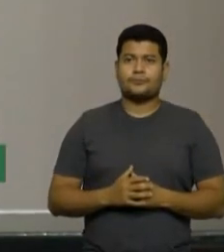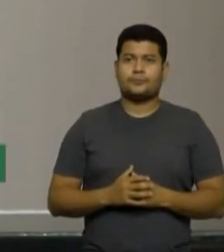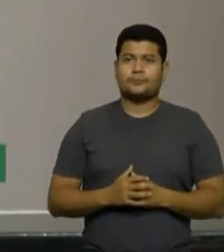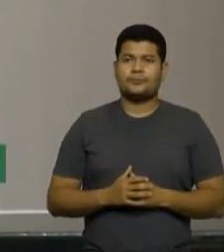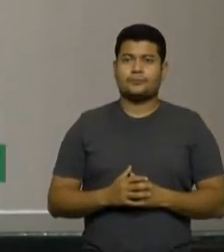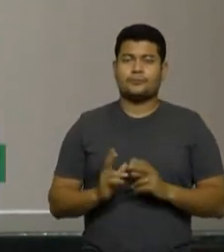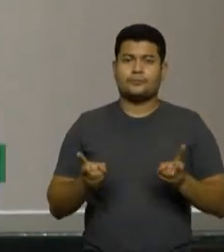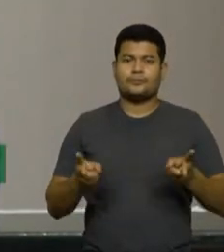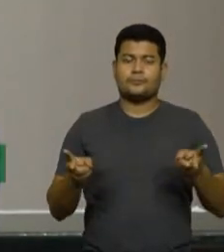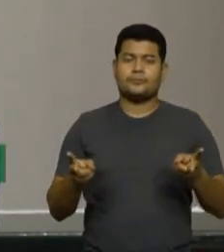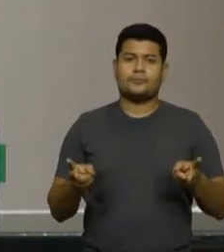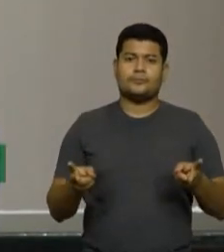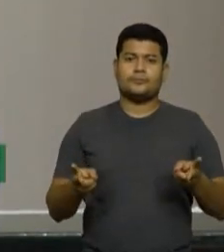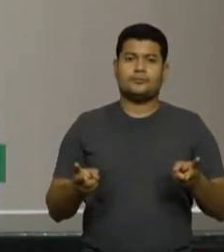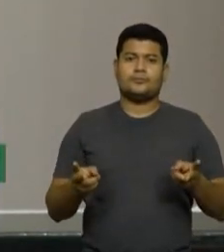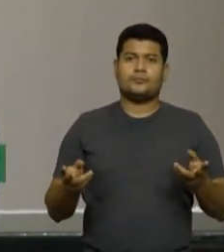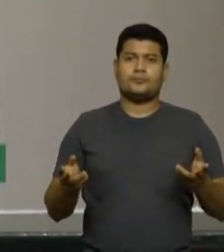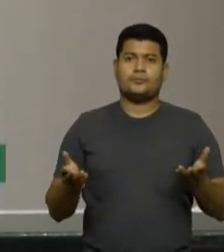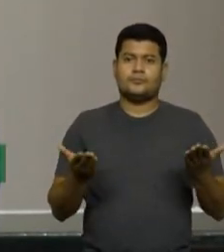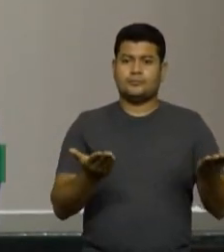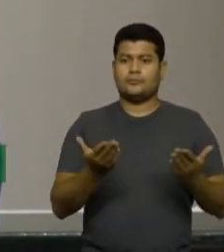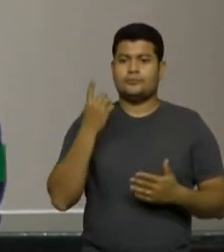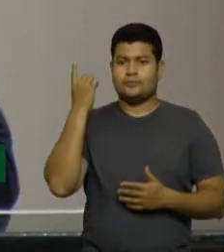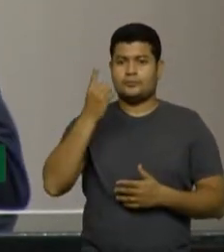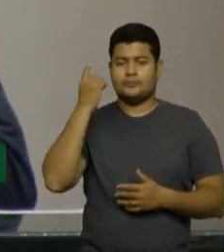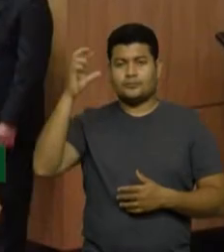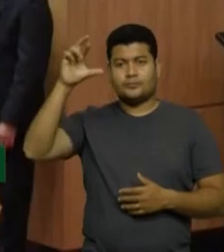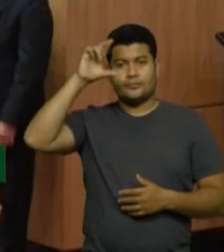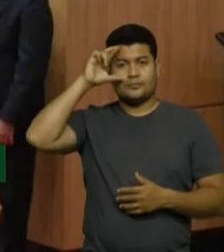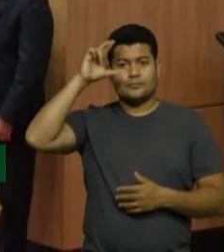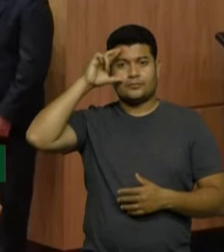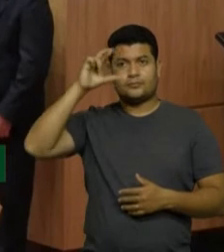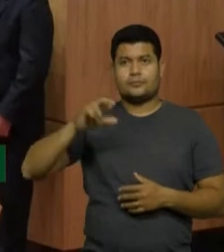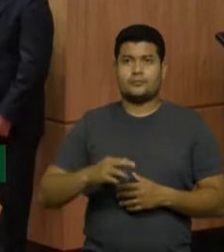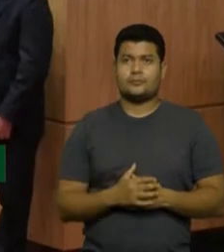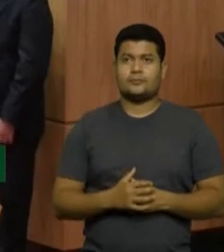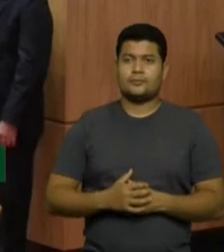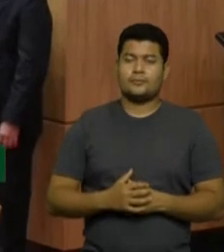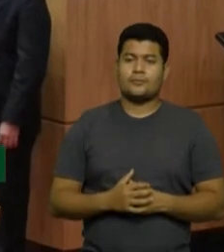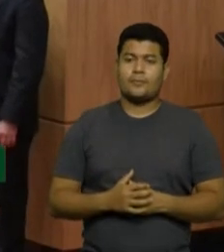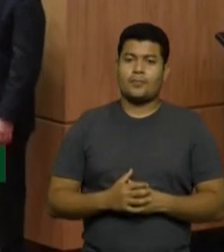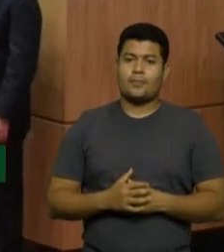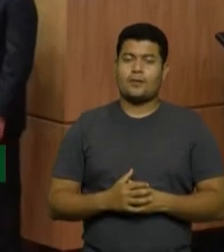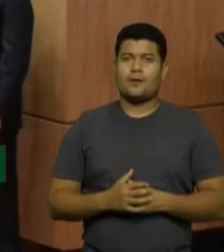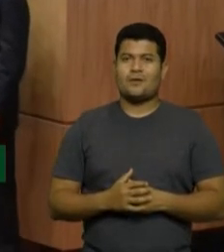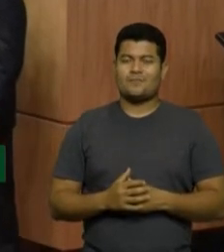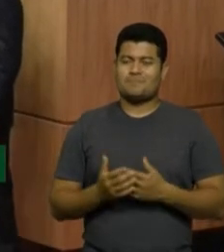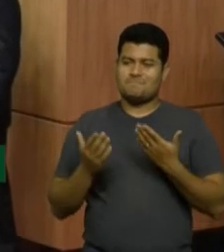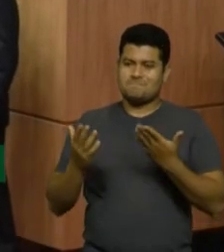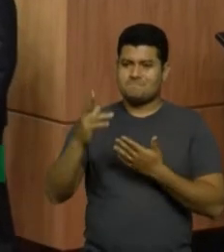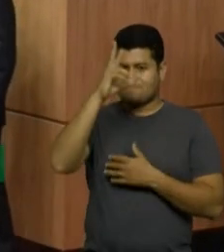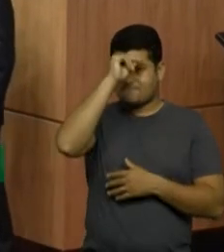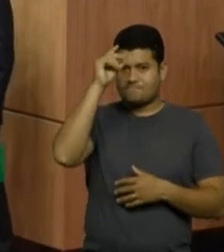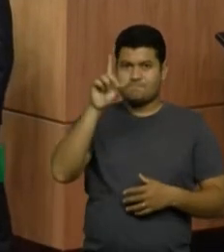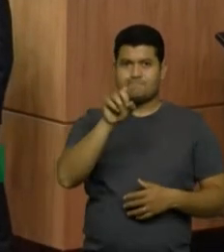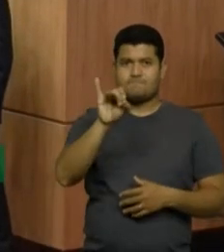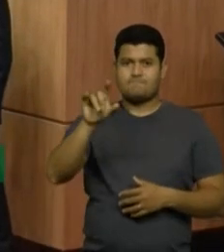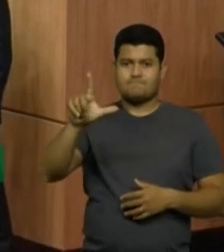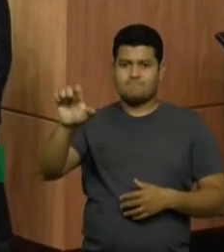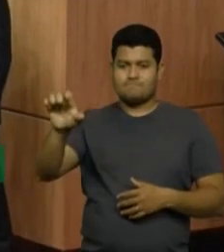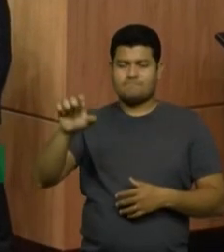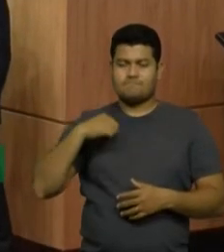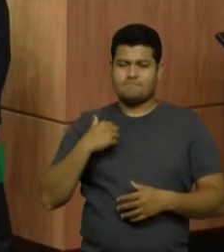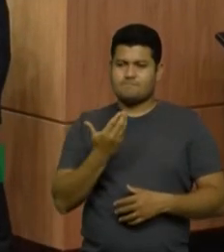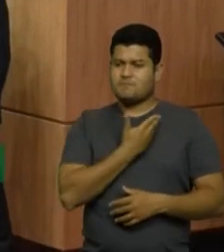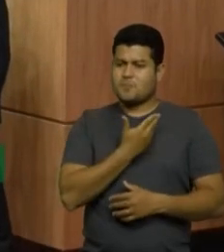Ainda com a palavra, deputado Ricardo Alba. Prefeito Dilli, grande amigo, primeira-dama que nos acompanha